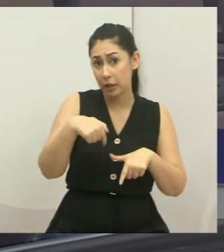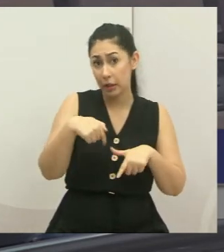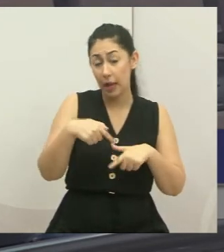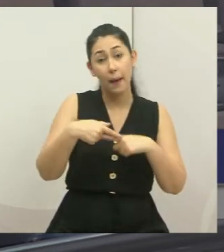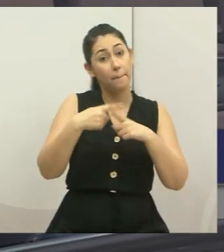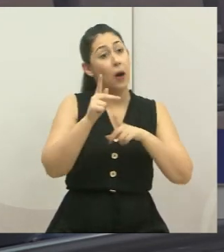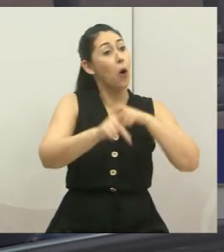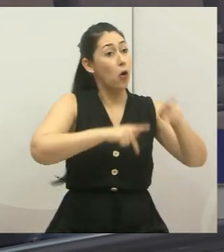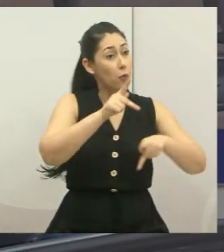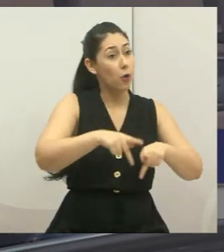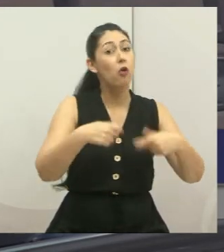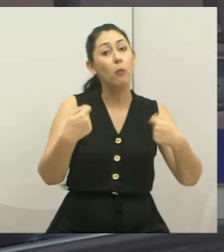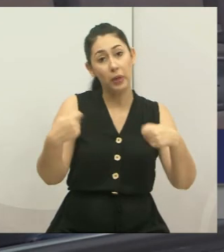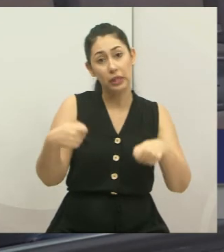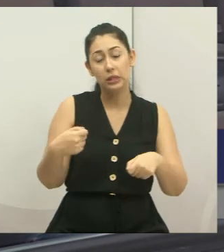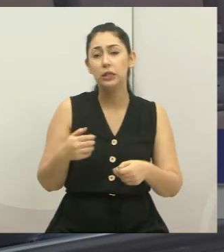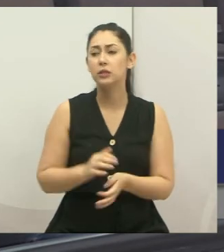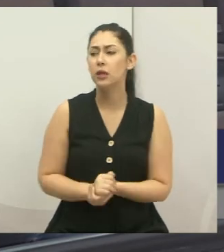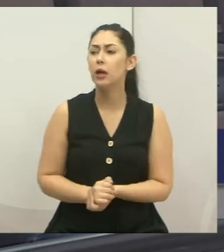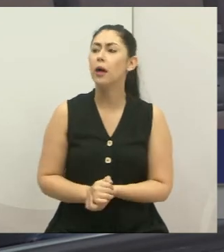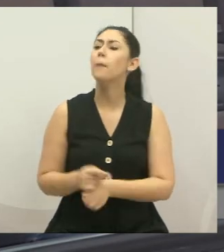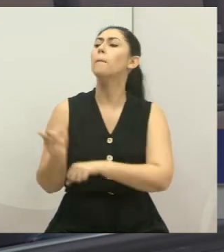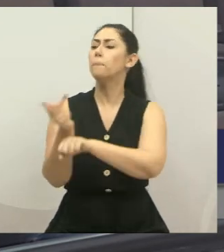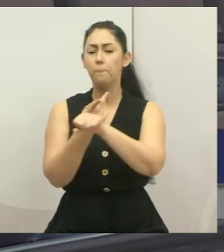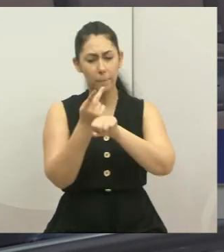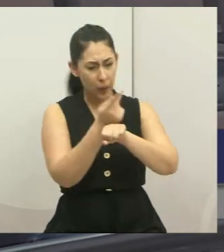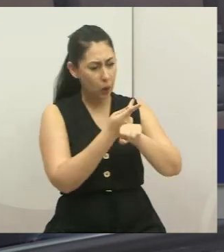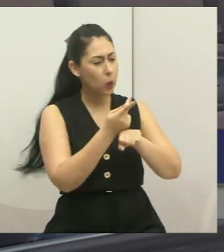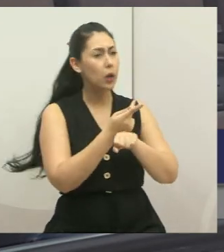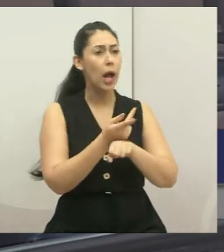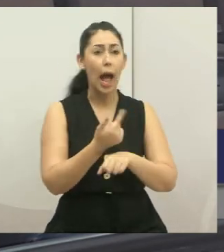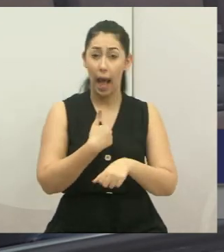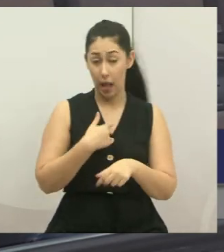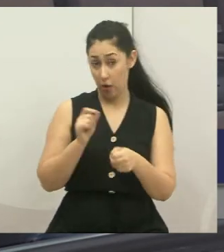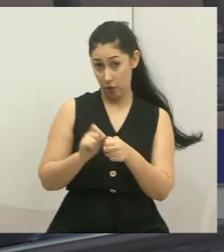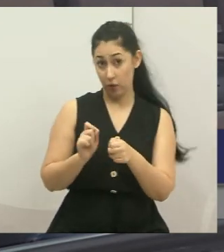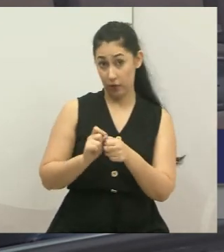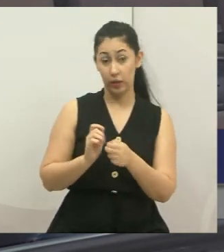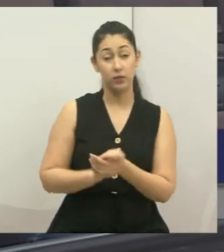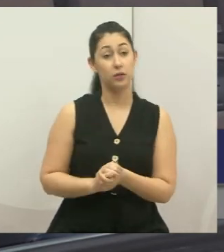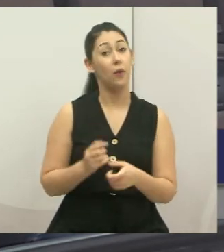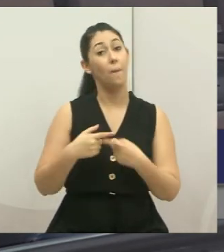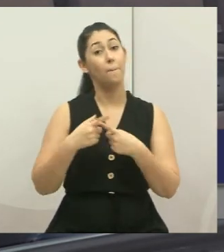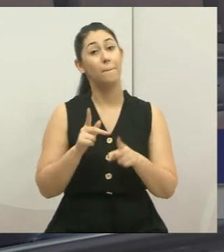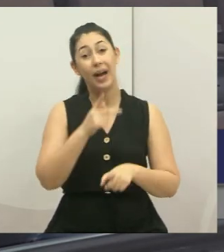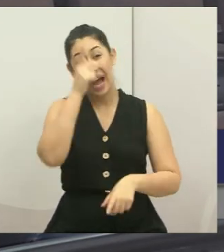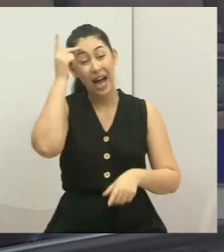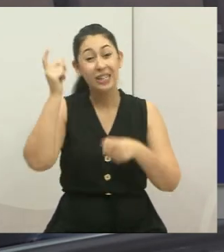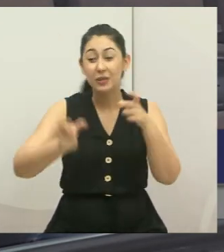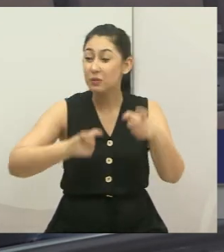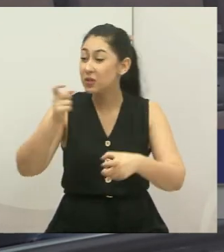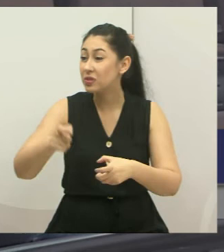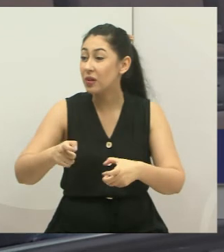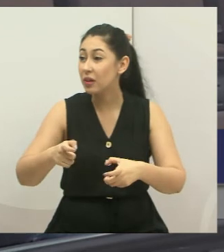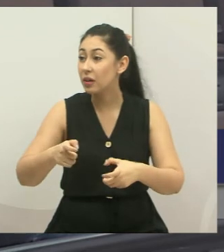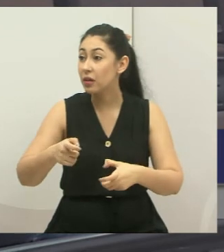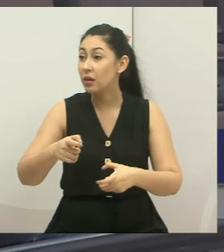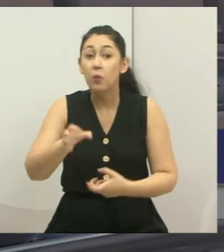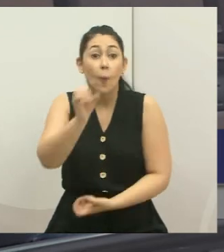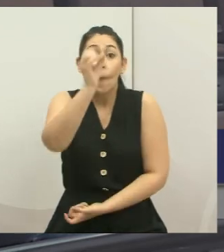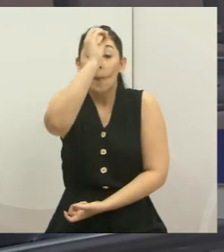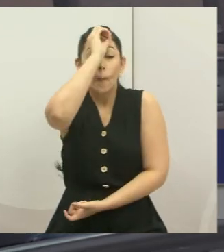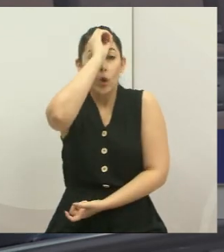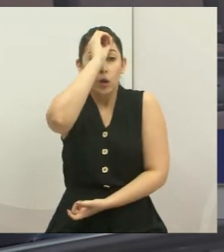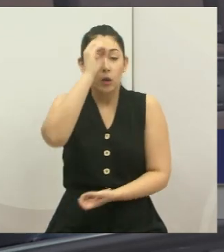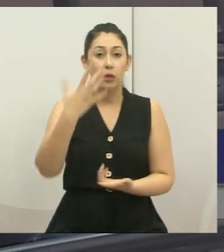seu interesse próprio também, procurar meios de se informar, como eu faço. Infelizmente, todos não são assim. Eu penso que o que